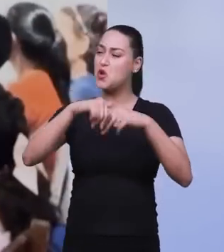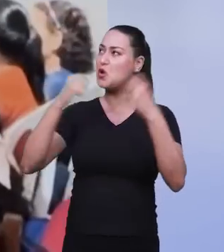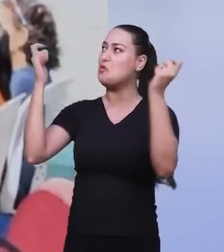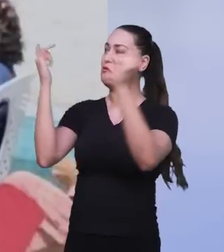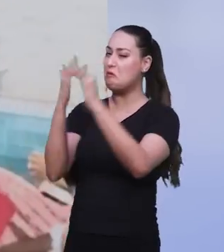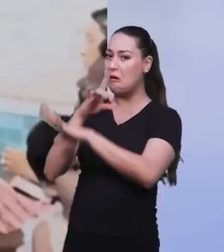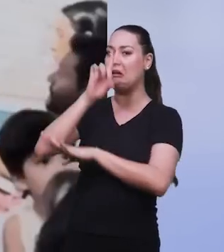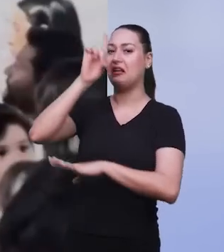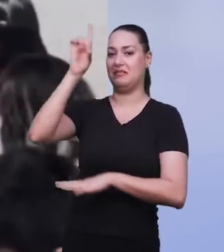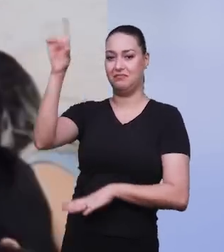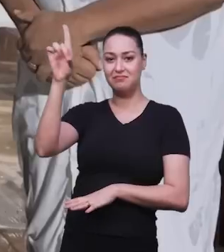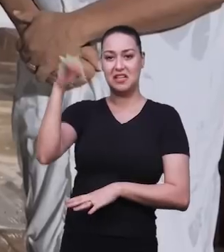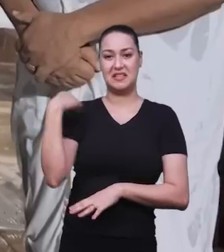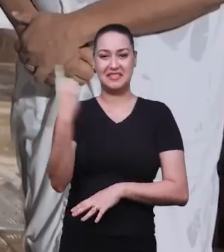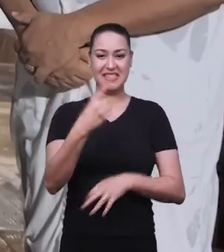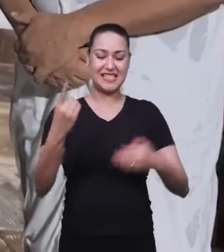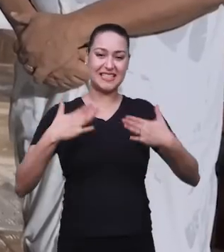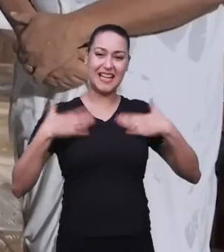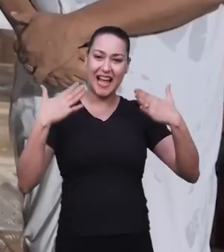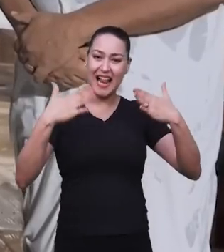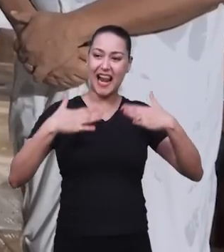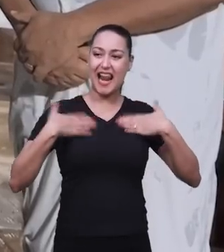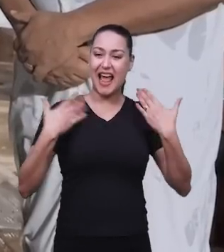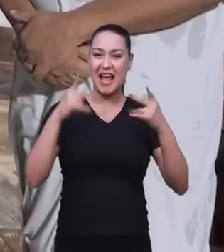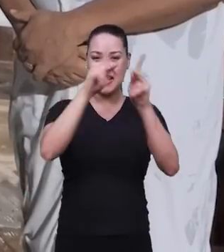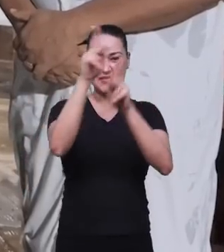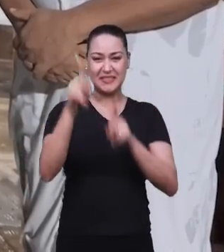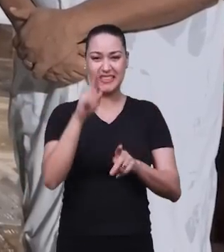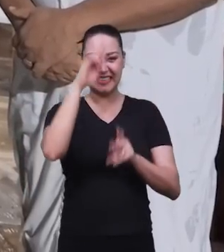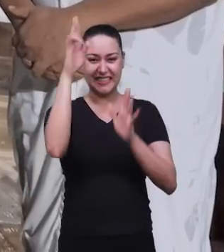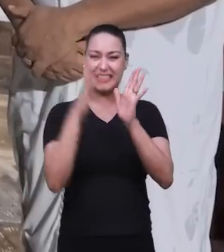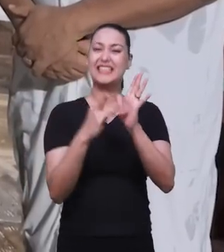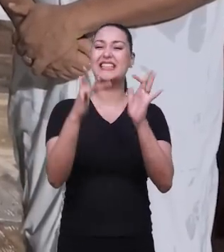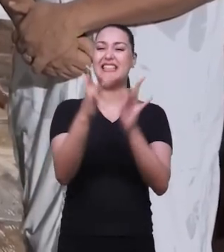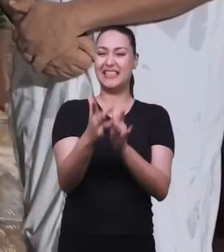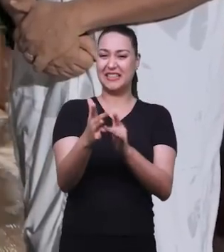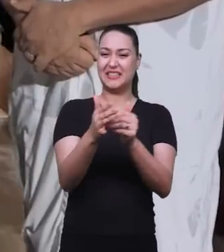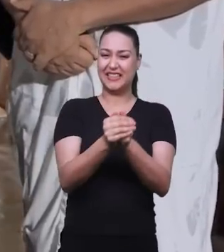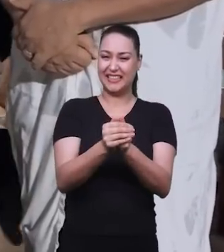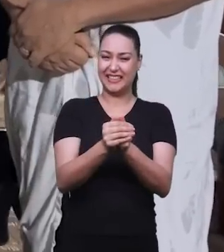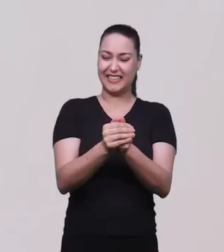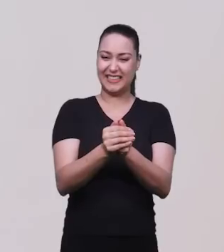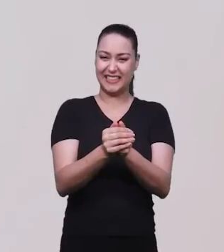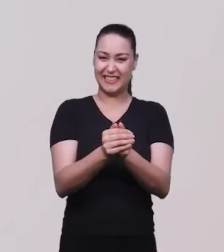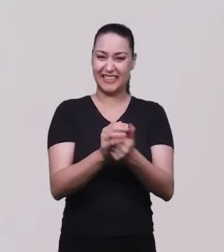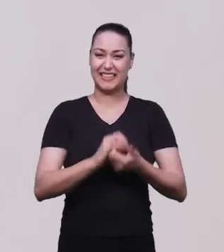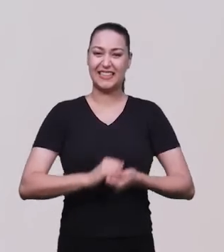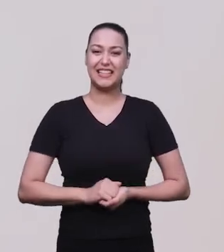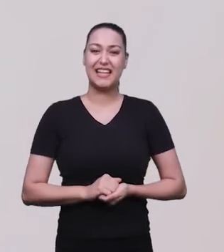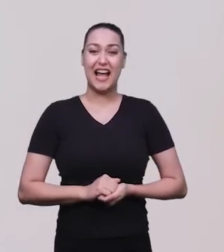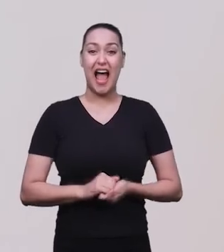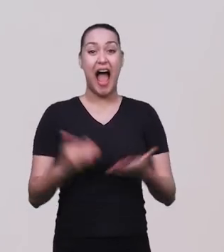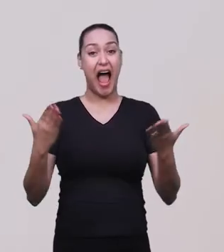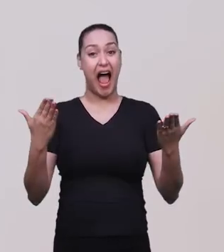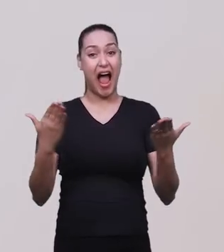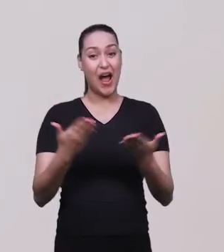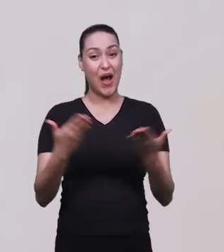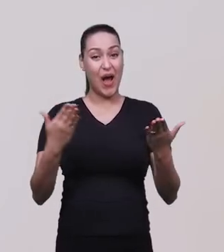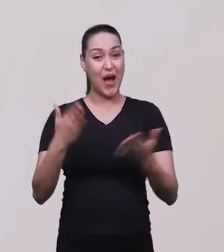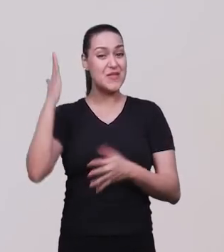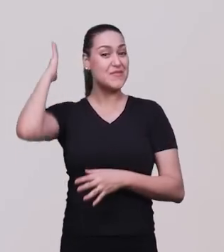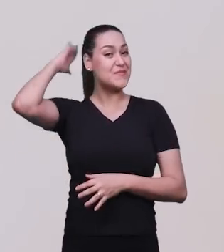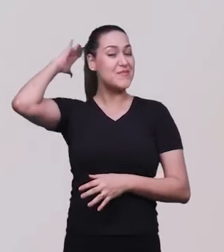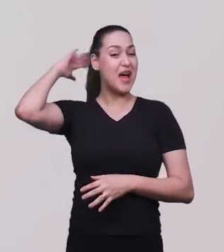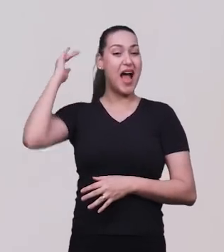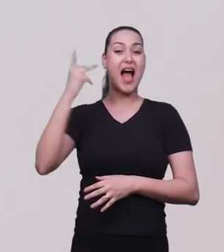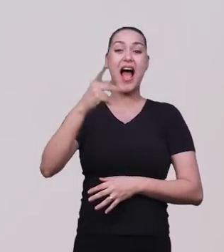do nome do Senhor. Estamos alegres. A paz do Senhor Jesus. Amém. Glória. Vamos agora para o Pará